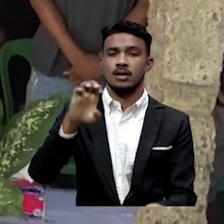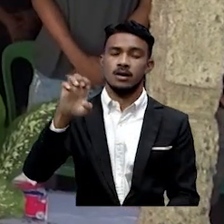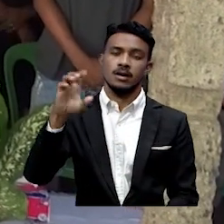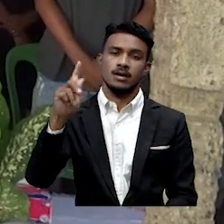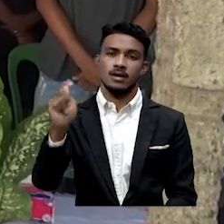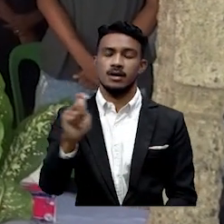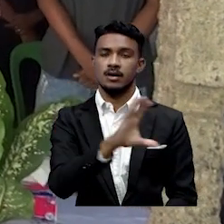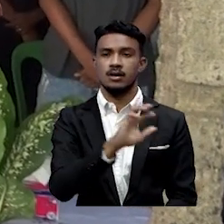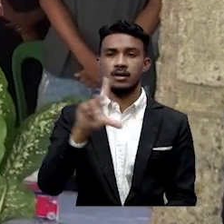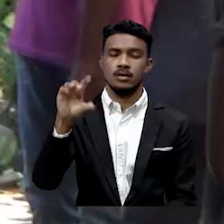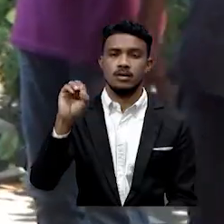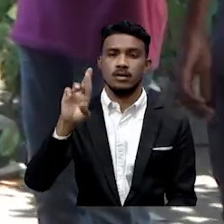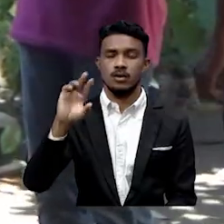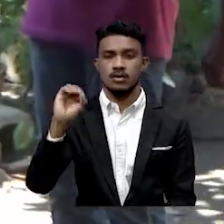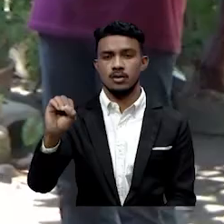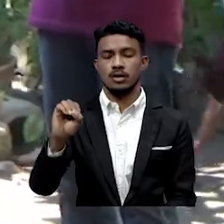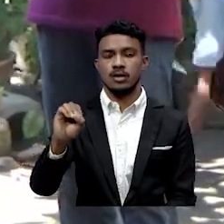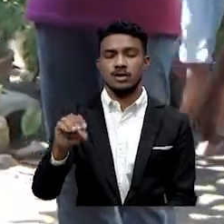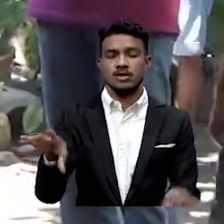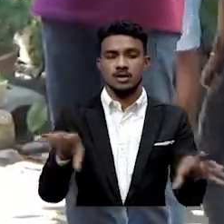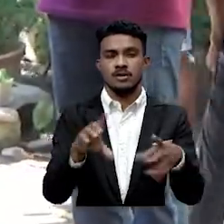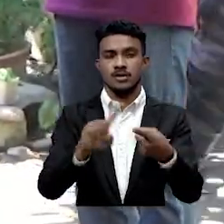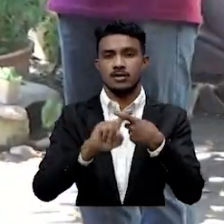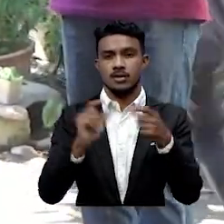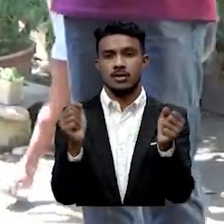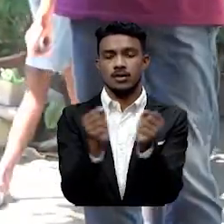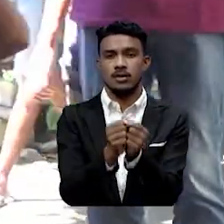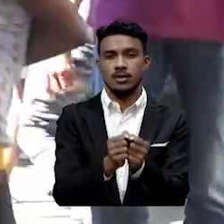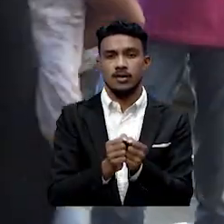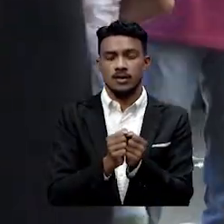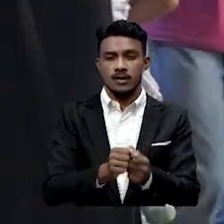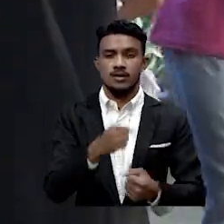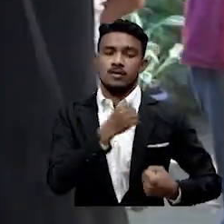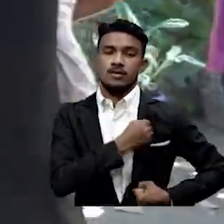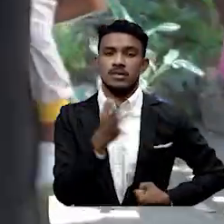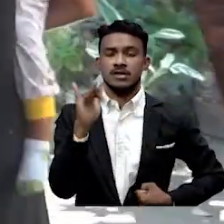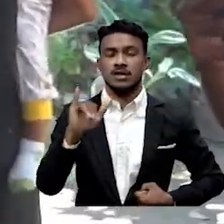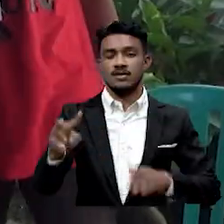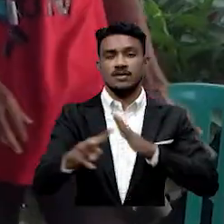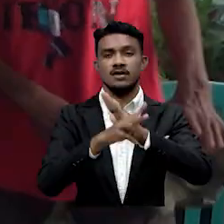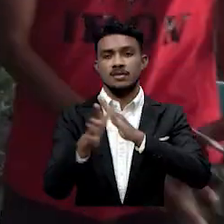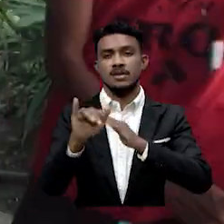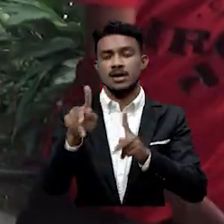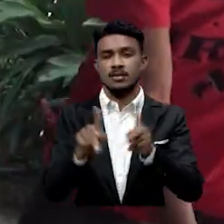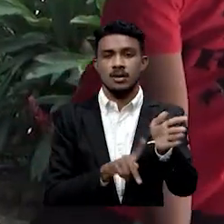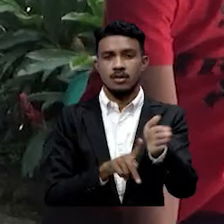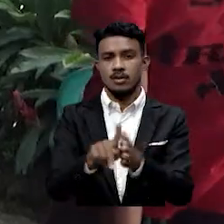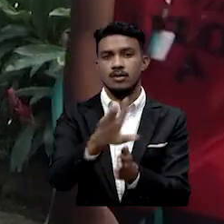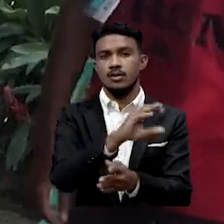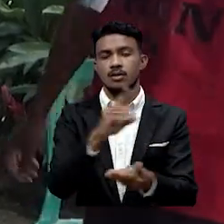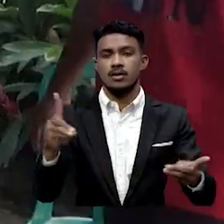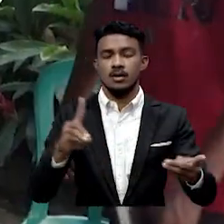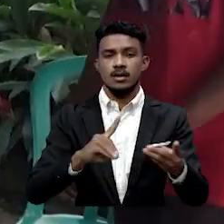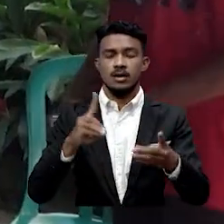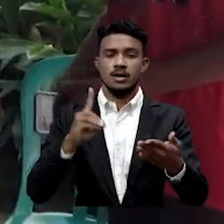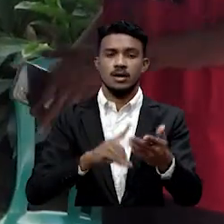mantai jonanico bazartete serviço ligação no frente armada sira vítima sirane ema oho depois anuncia resultado